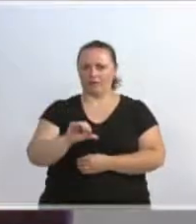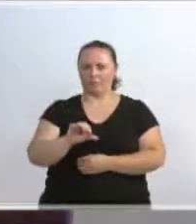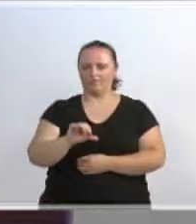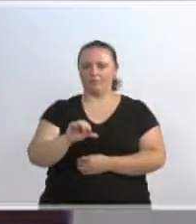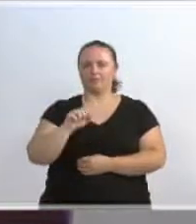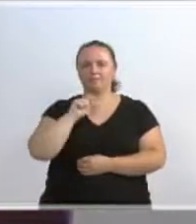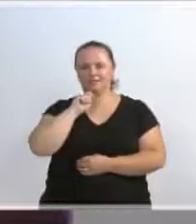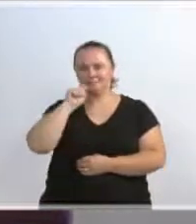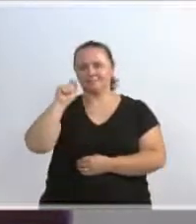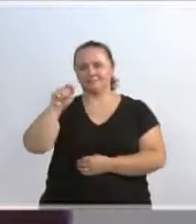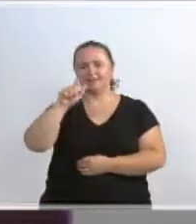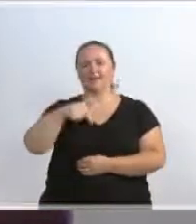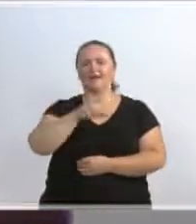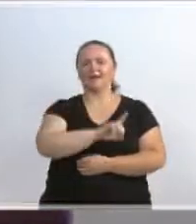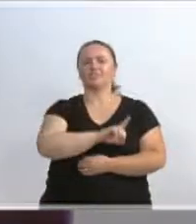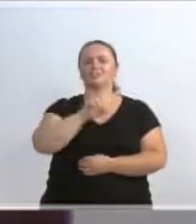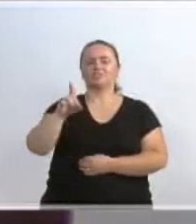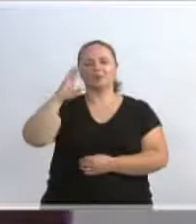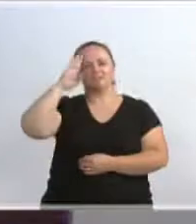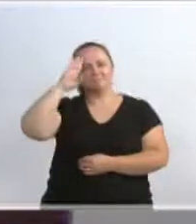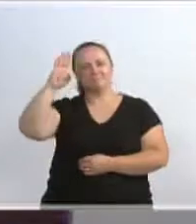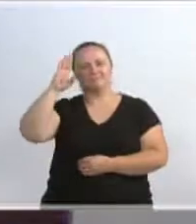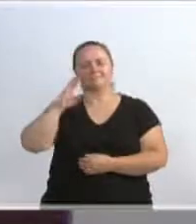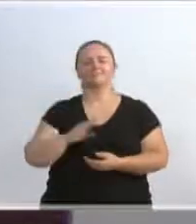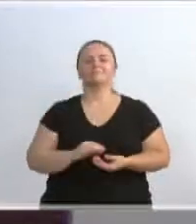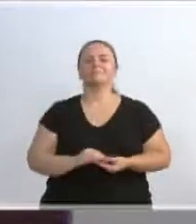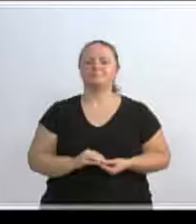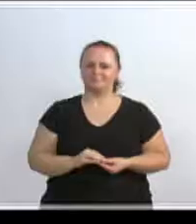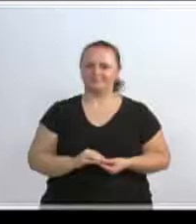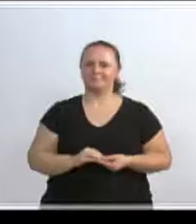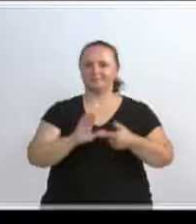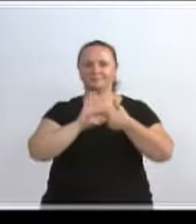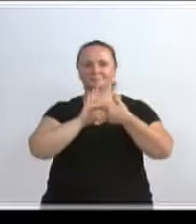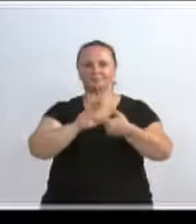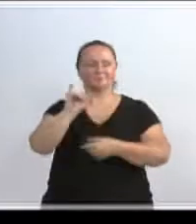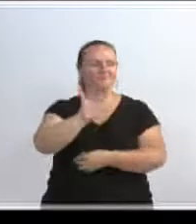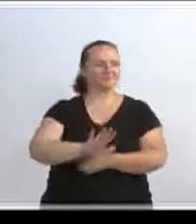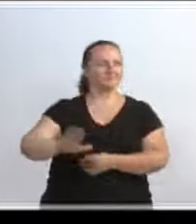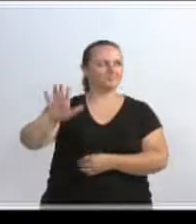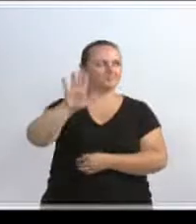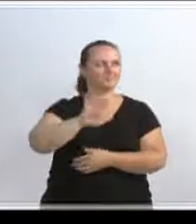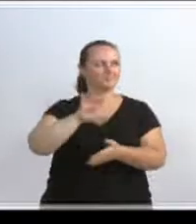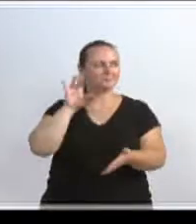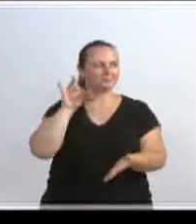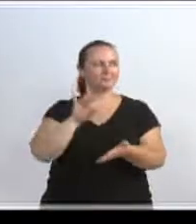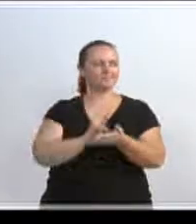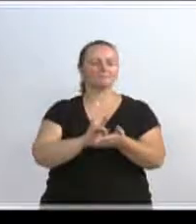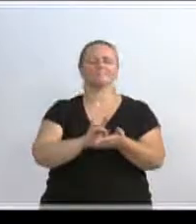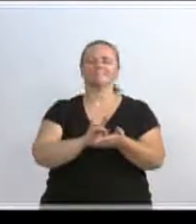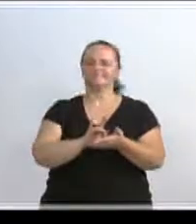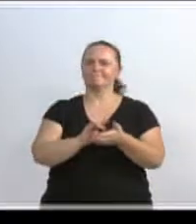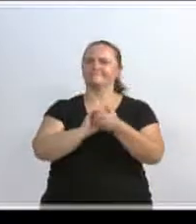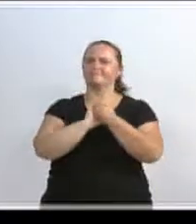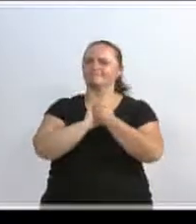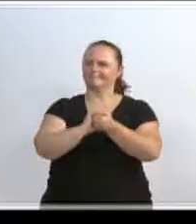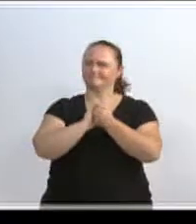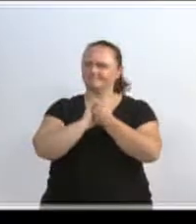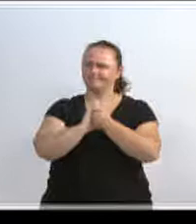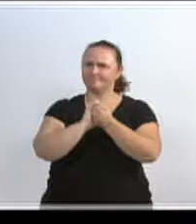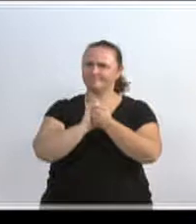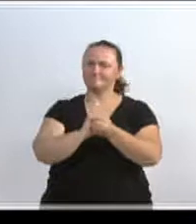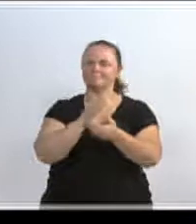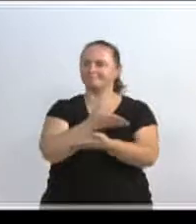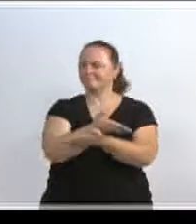19 de abril, é dia do Exército Brasileiro. Gostaria que o Ari soltasse as imagens ali, que realmente, parabéns